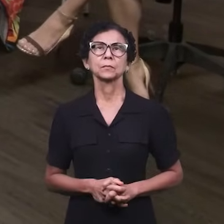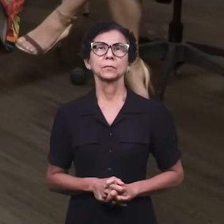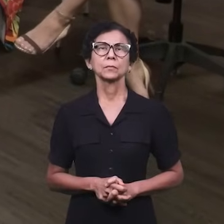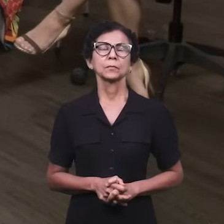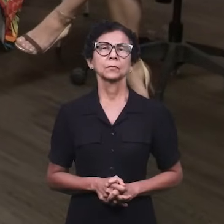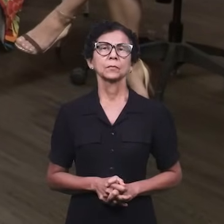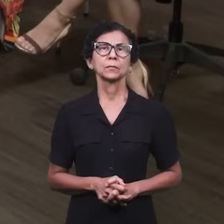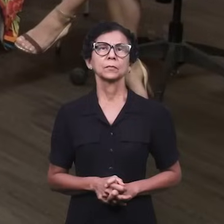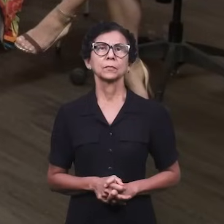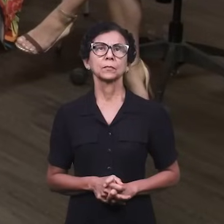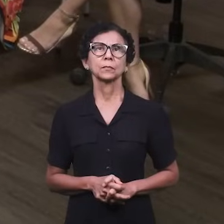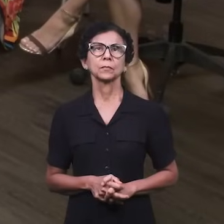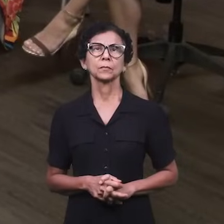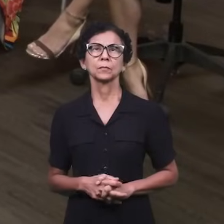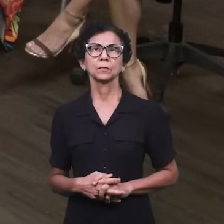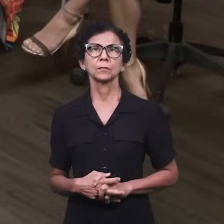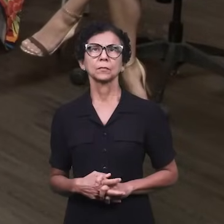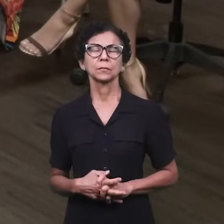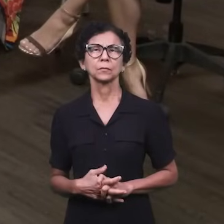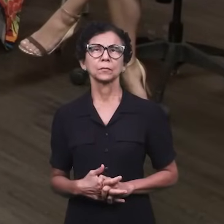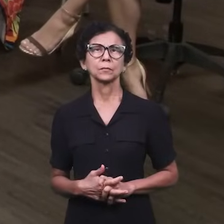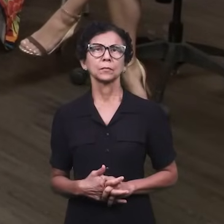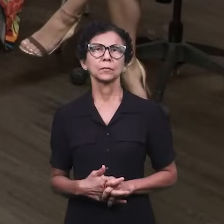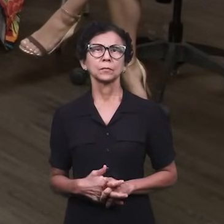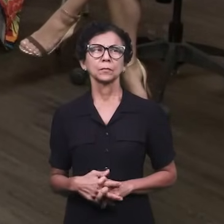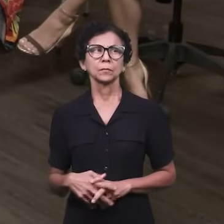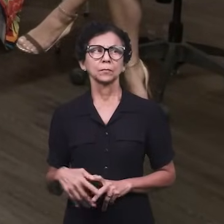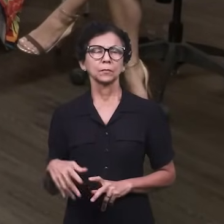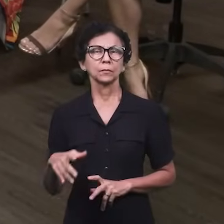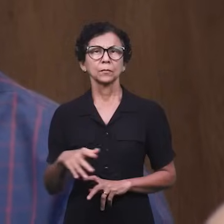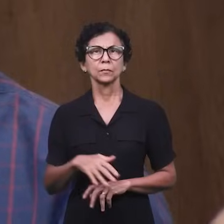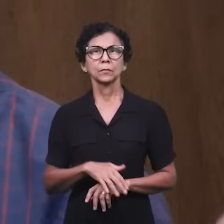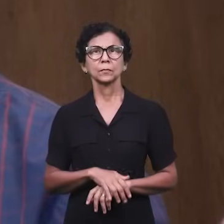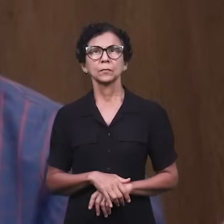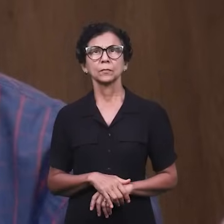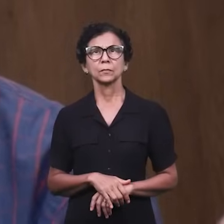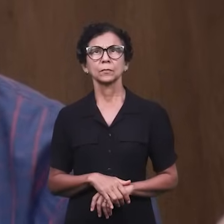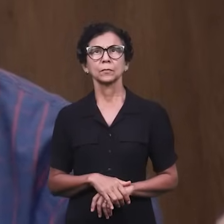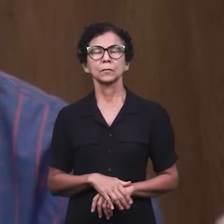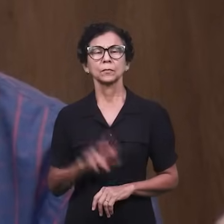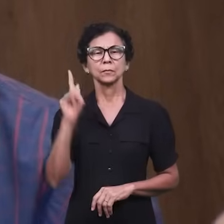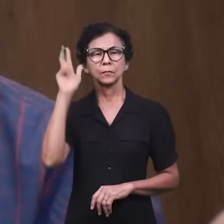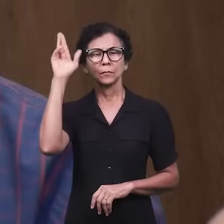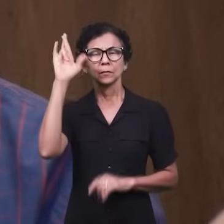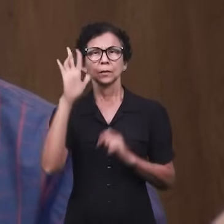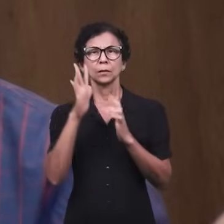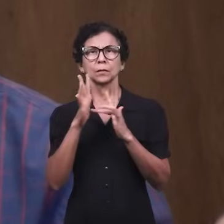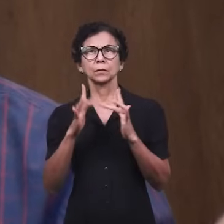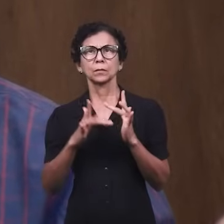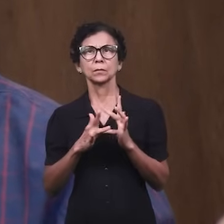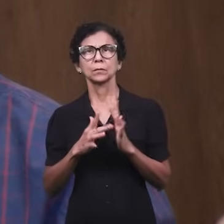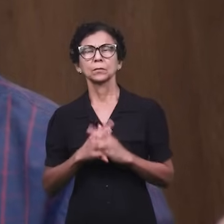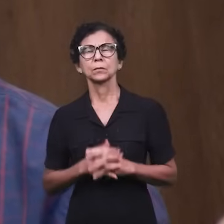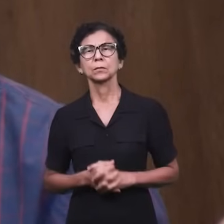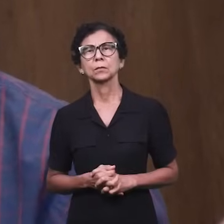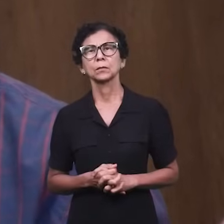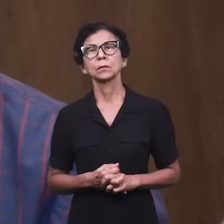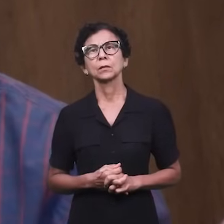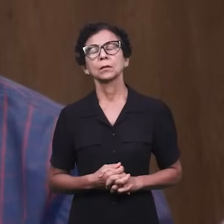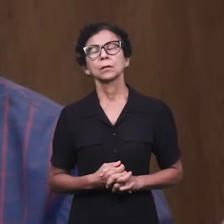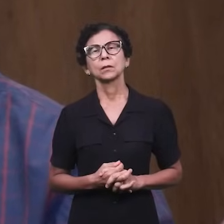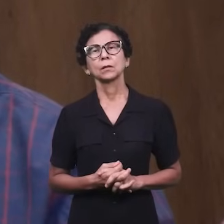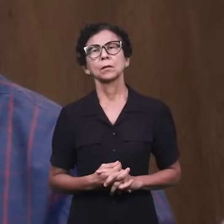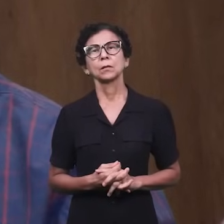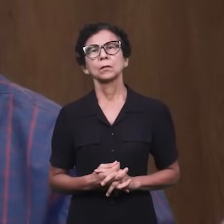o último o programa já está quase acabando vamos lá migel pode falar Amém po sen a todos que estão assistindo e aos pastores me chamo